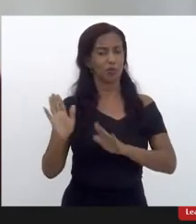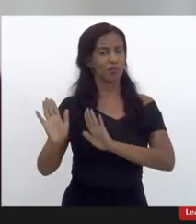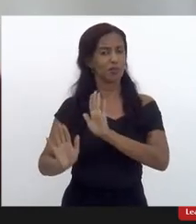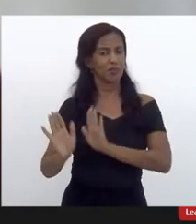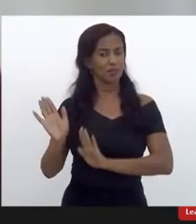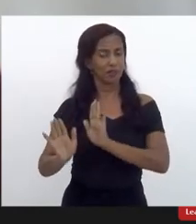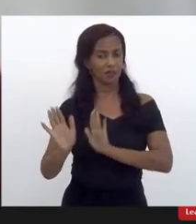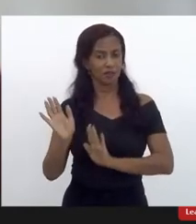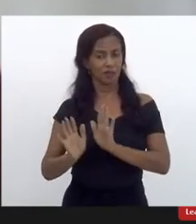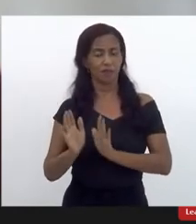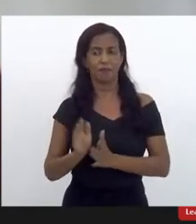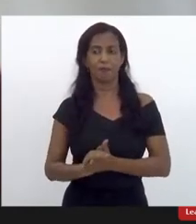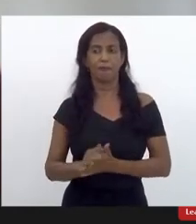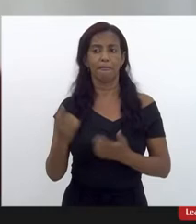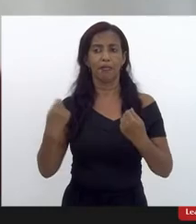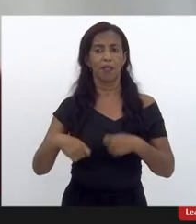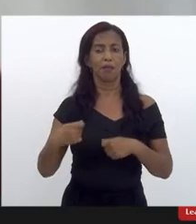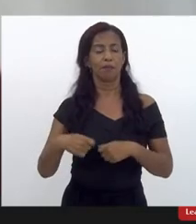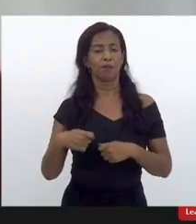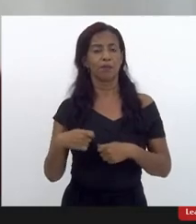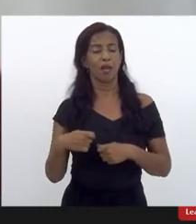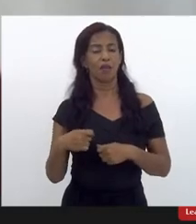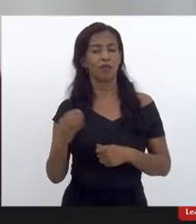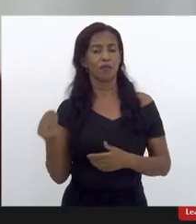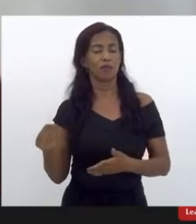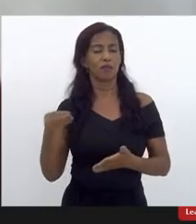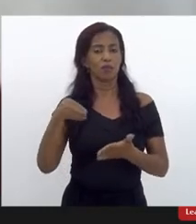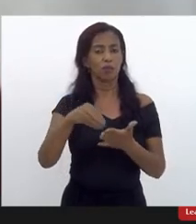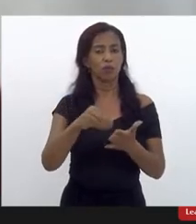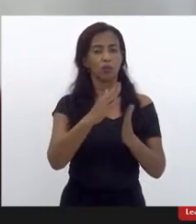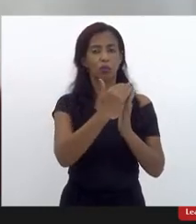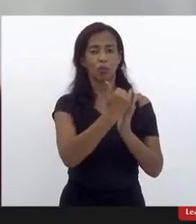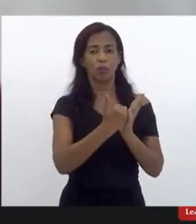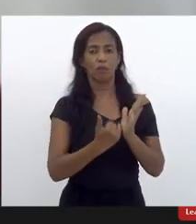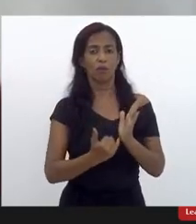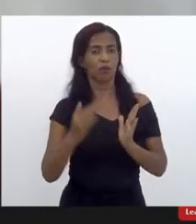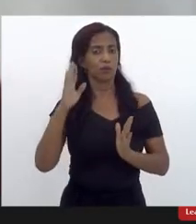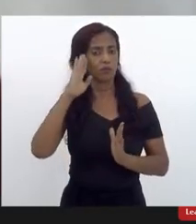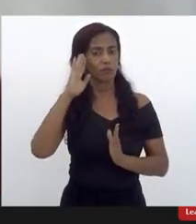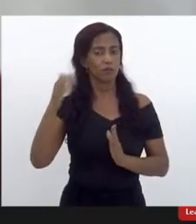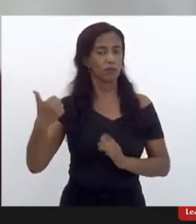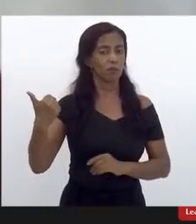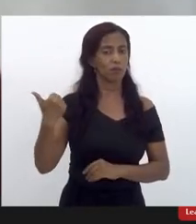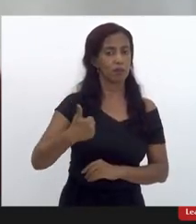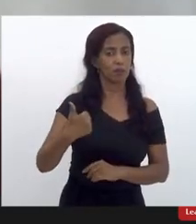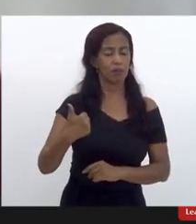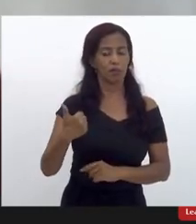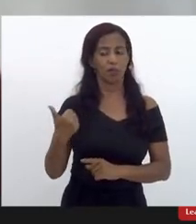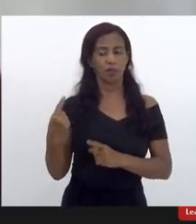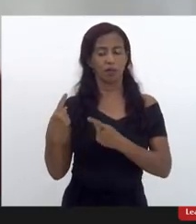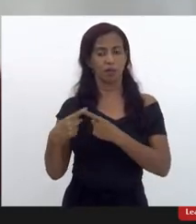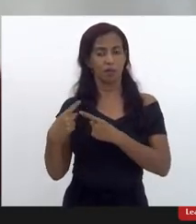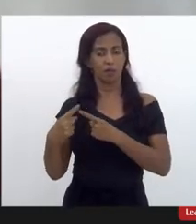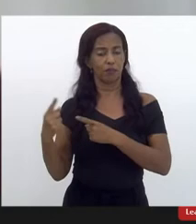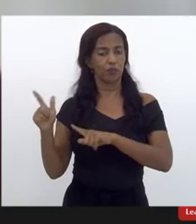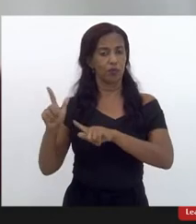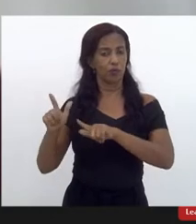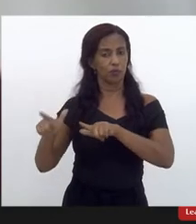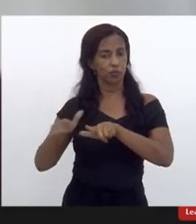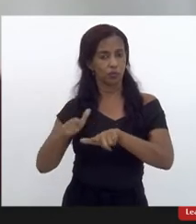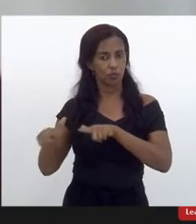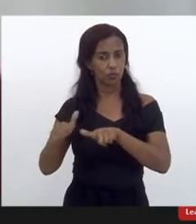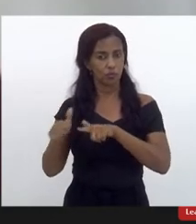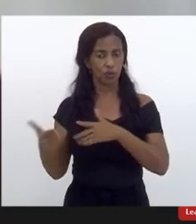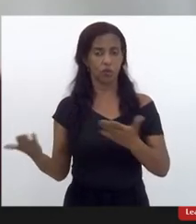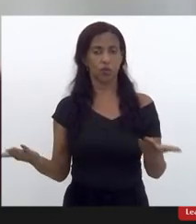licitações precisaram ser colocadas numa ordem de prioridade. Então, primeiro, nós precisávamos dos serviços, e os